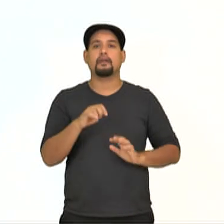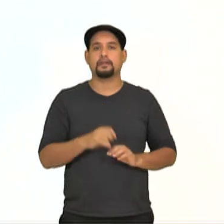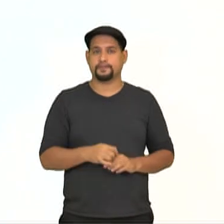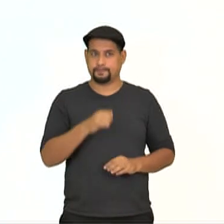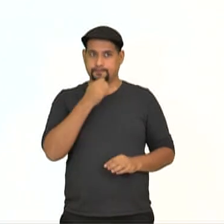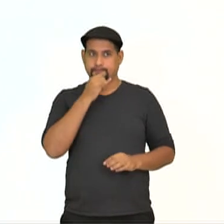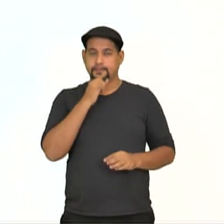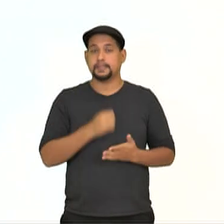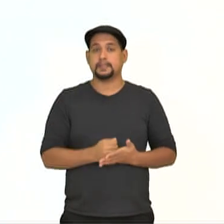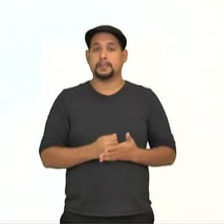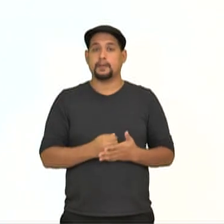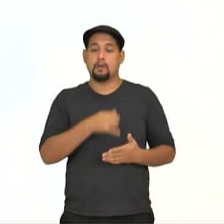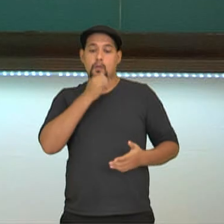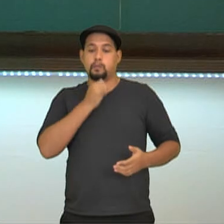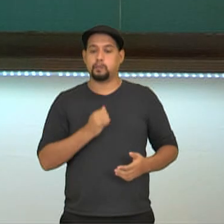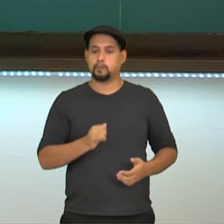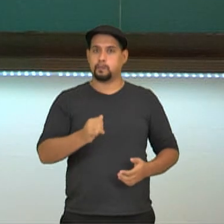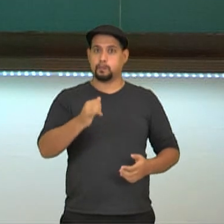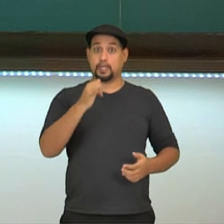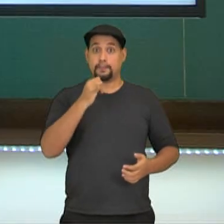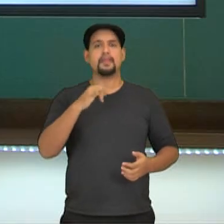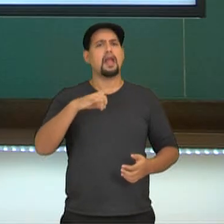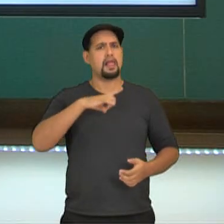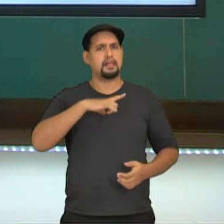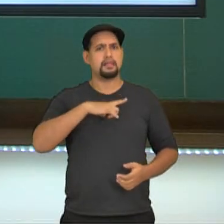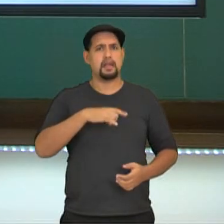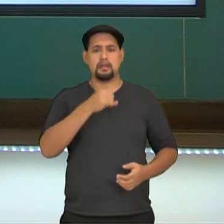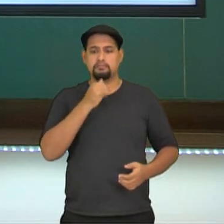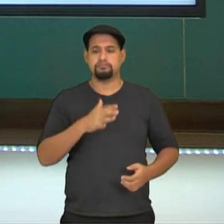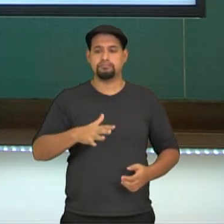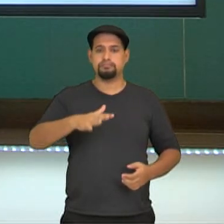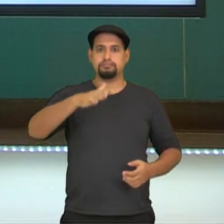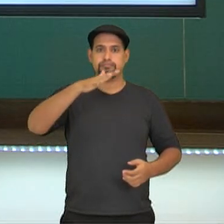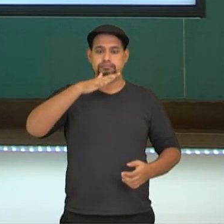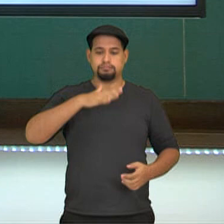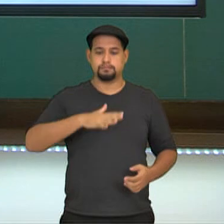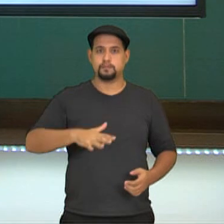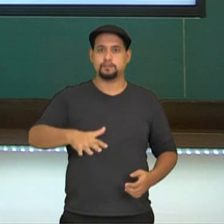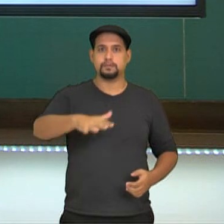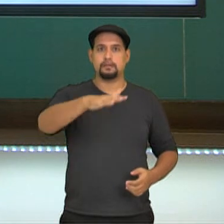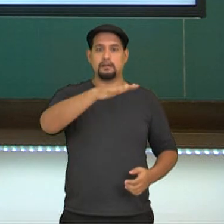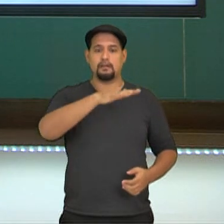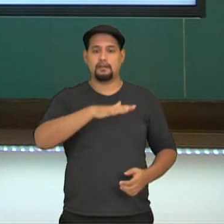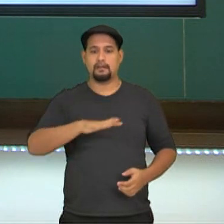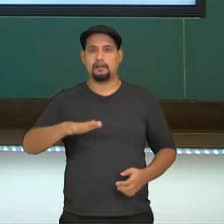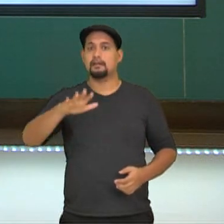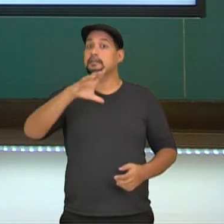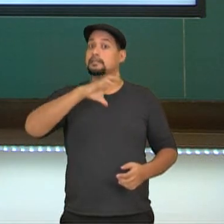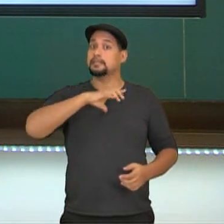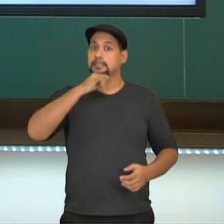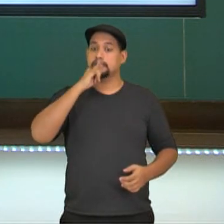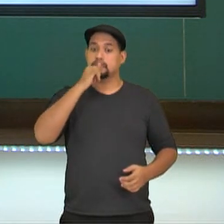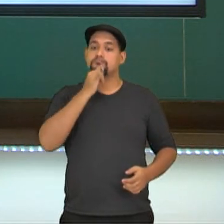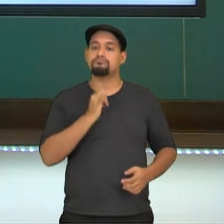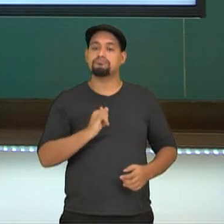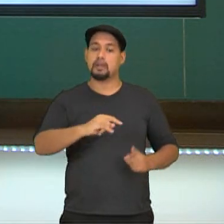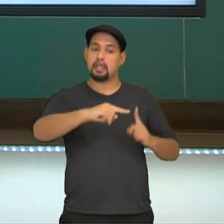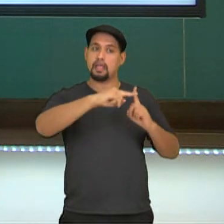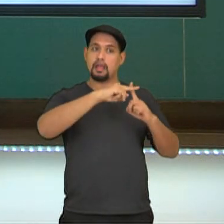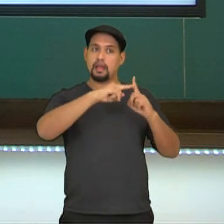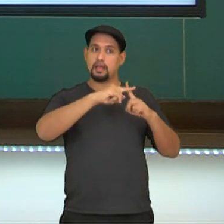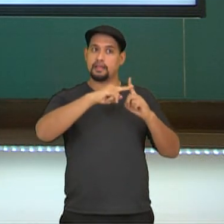carga elétrica ela tem um campo elétrico esférico. Esse campo, se a carga for positiva, aponta para